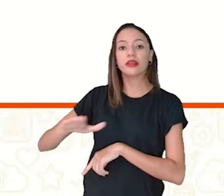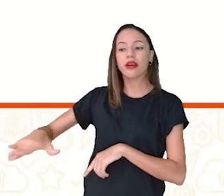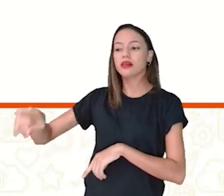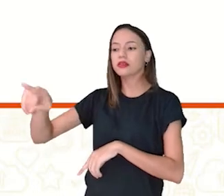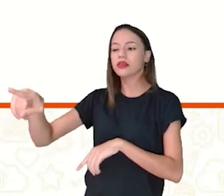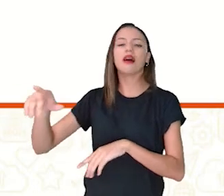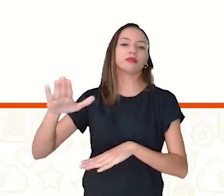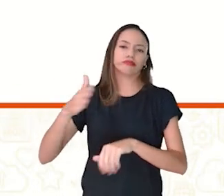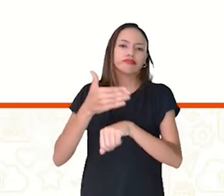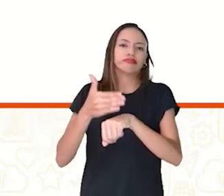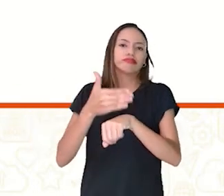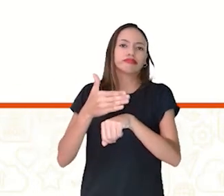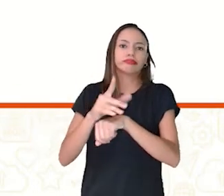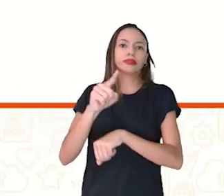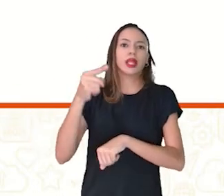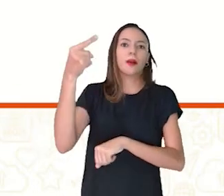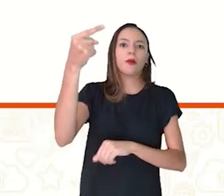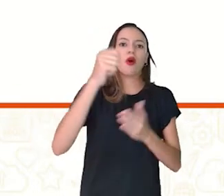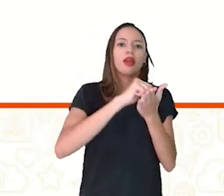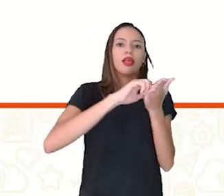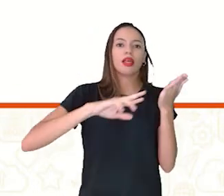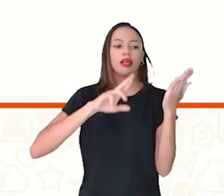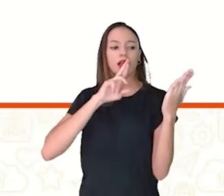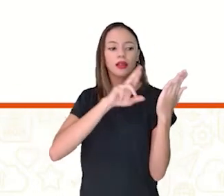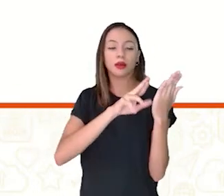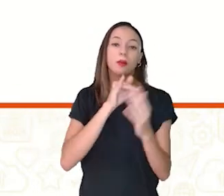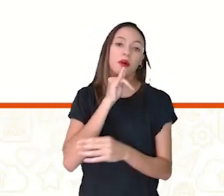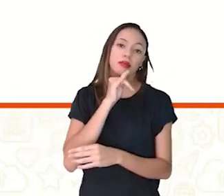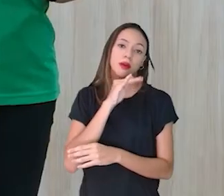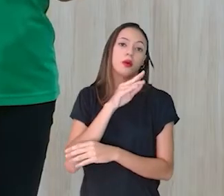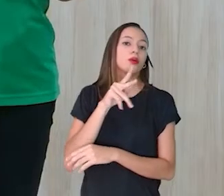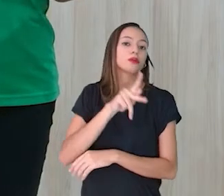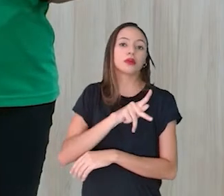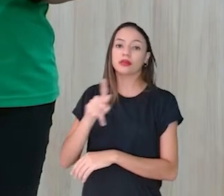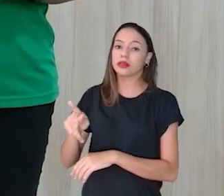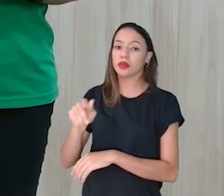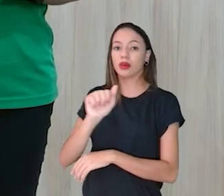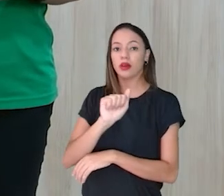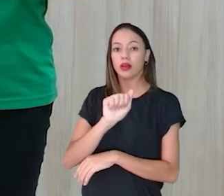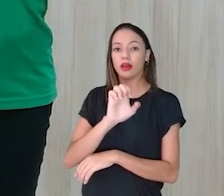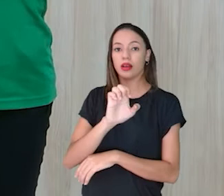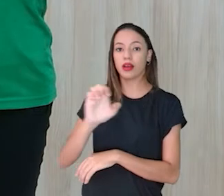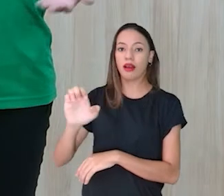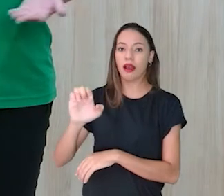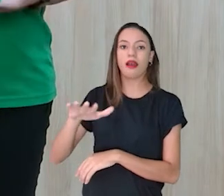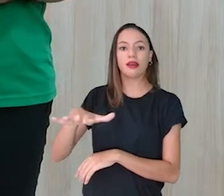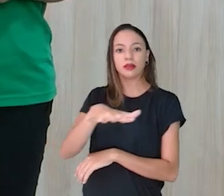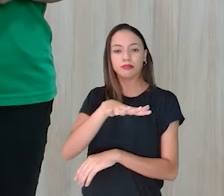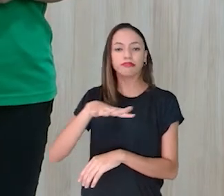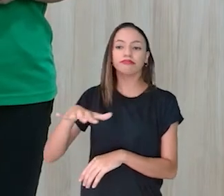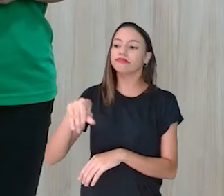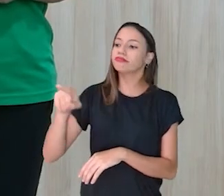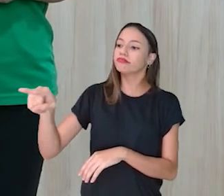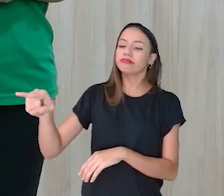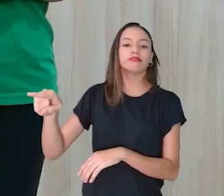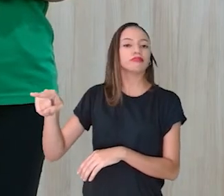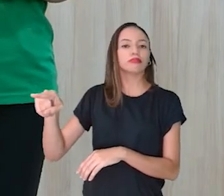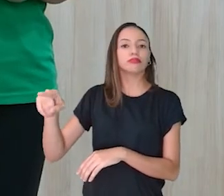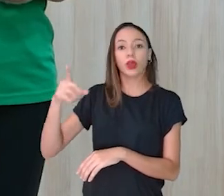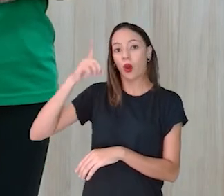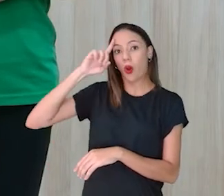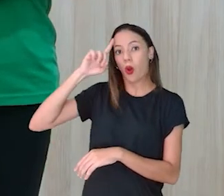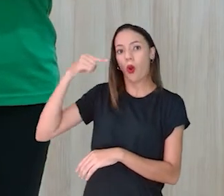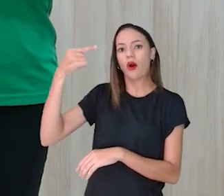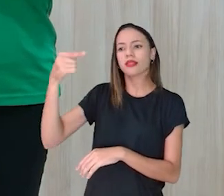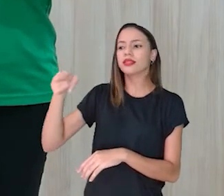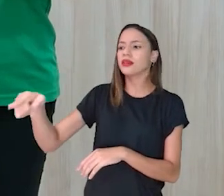atividade. Então, o próprio professor do AE pode repassar, não é, essa rotina dessa criança. Olá,